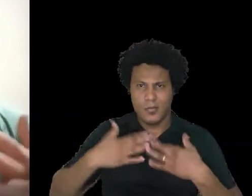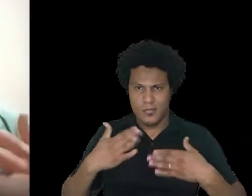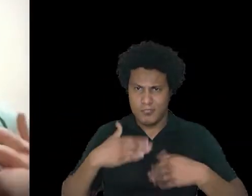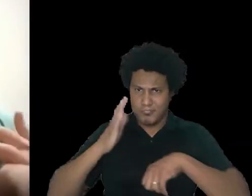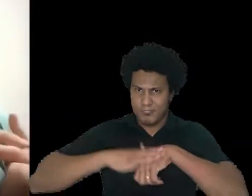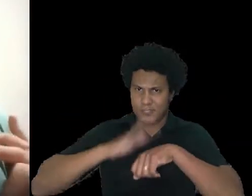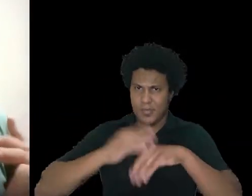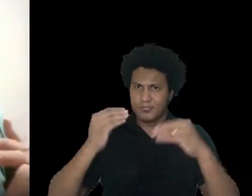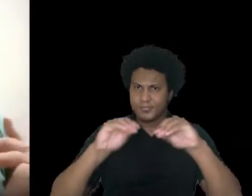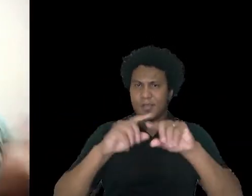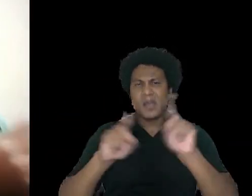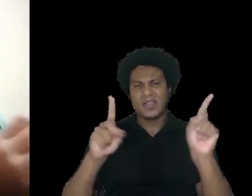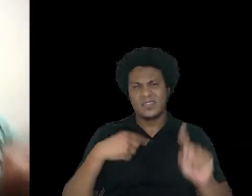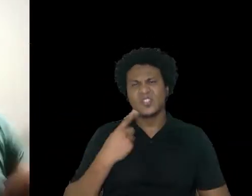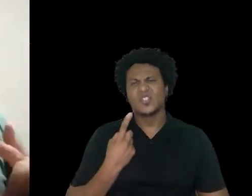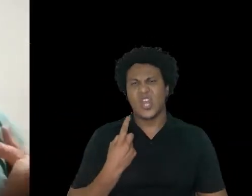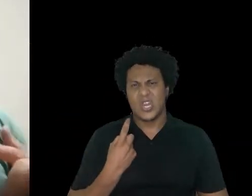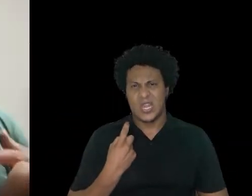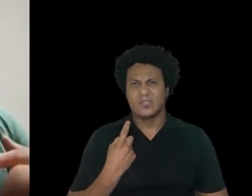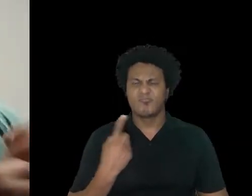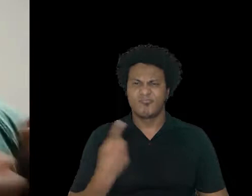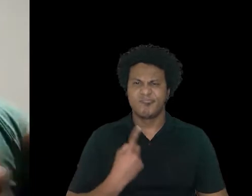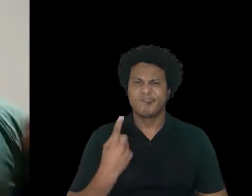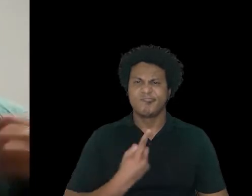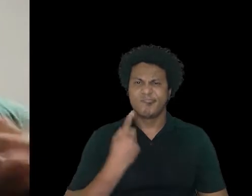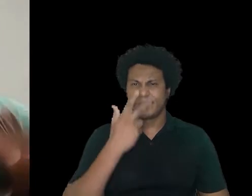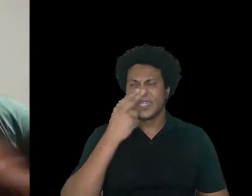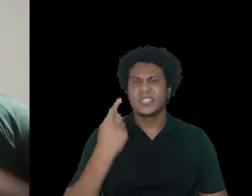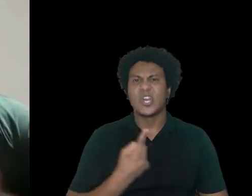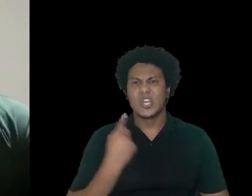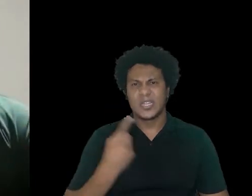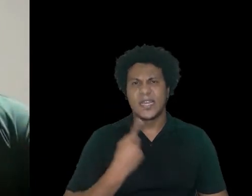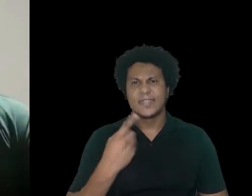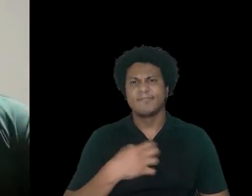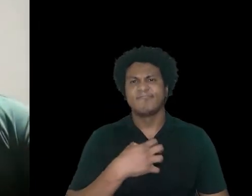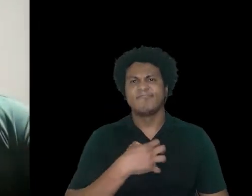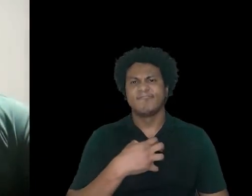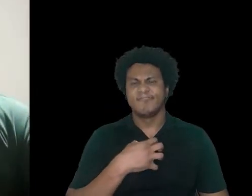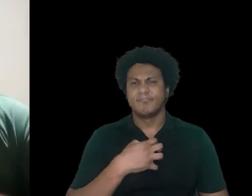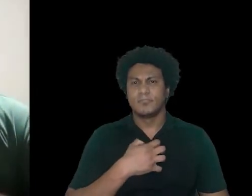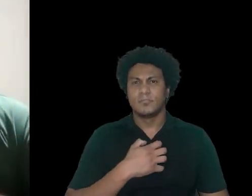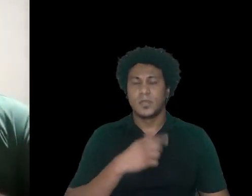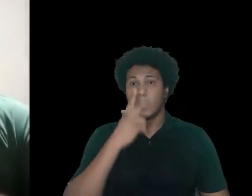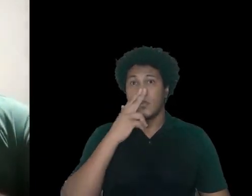audiodescrição, né? Mas foi um processo muito solitário e